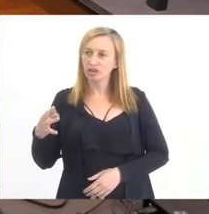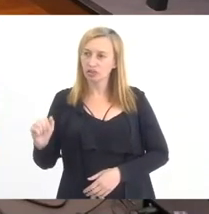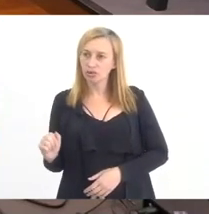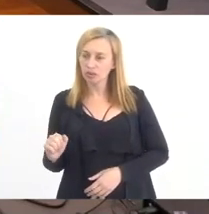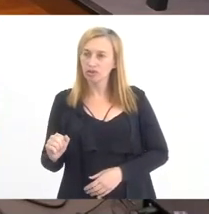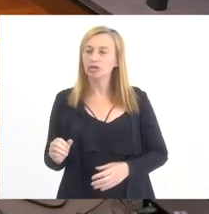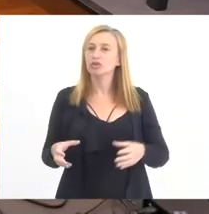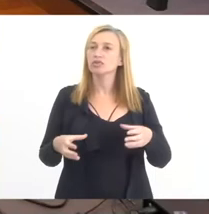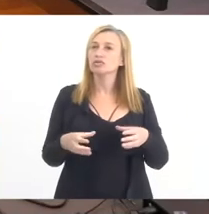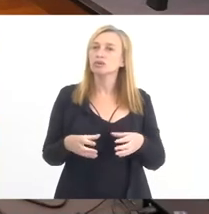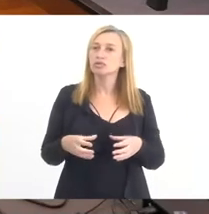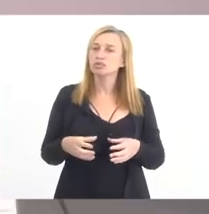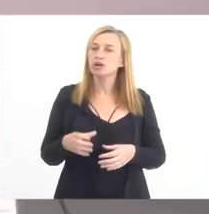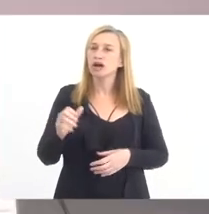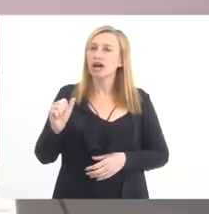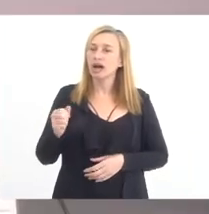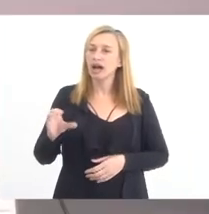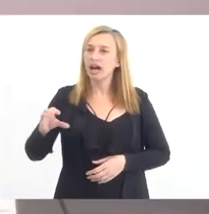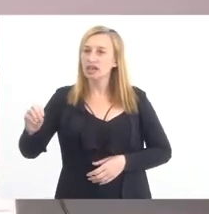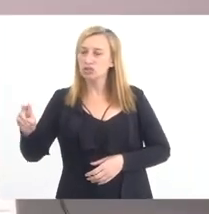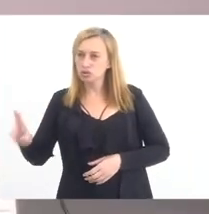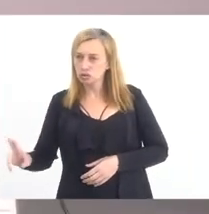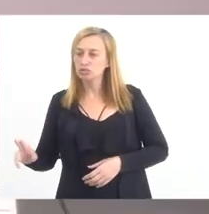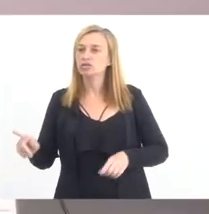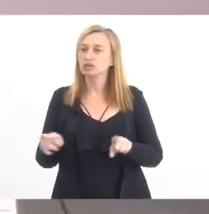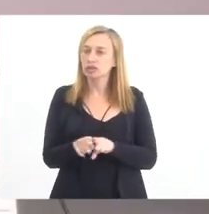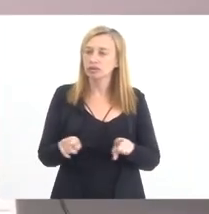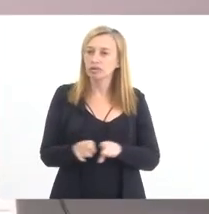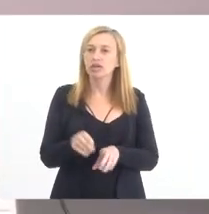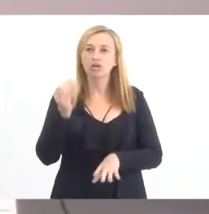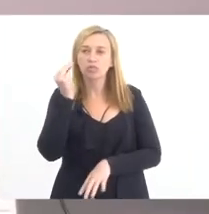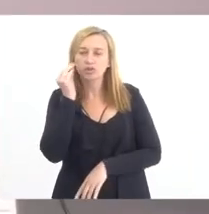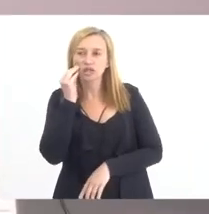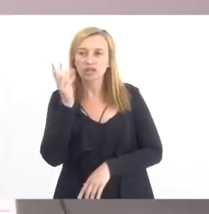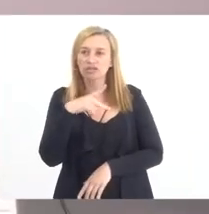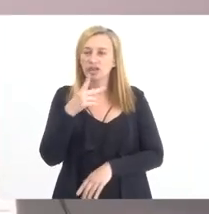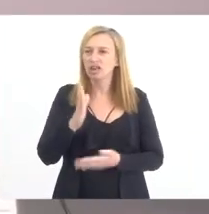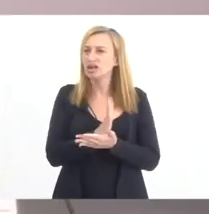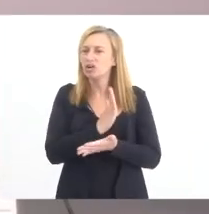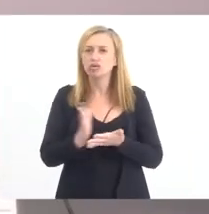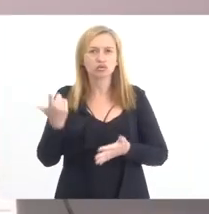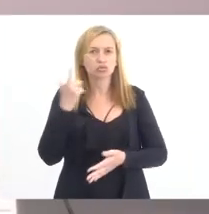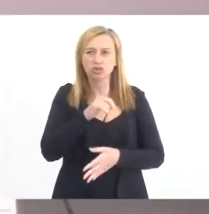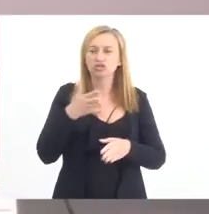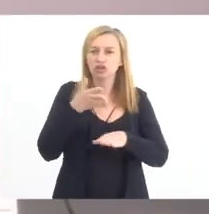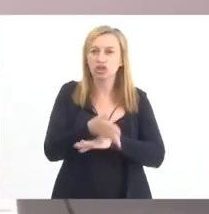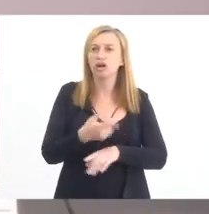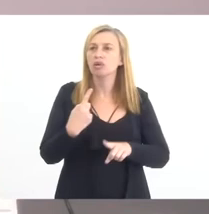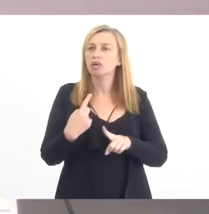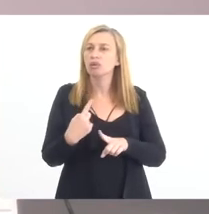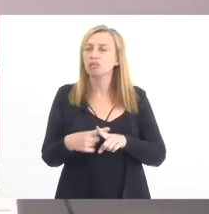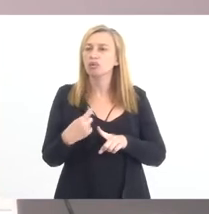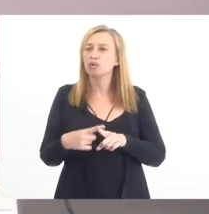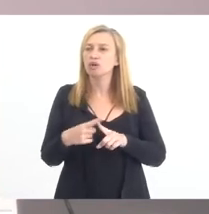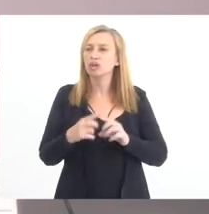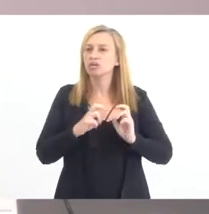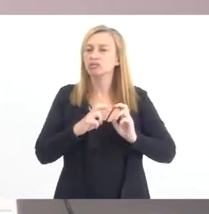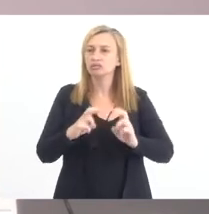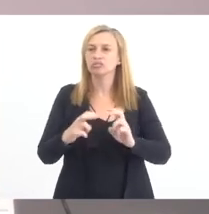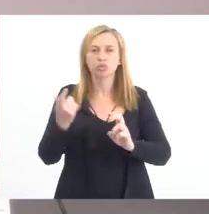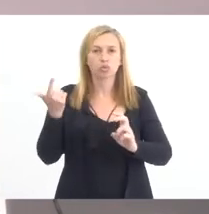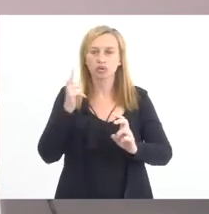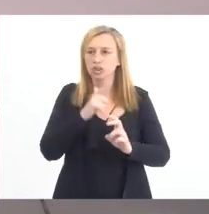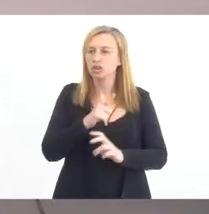da comunidade do Aço e do Cesarão também tiveram oportunidade, alguns que não conseguiram chegar aqui porque a Supervia não